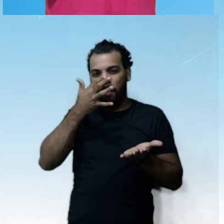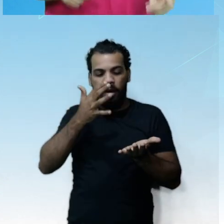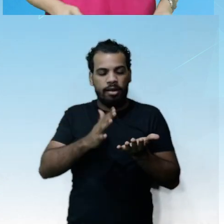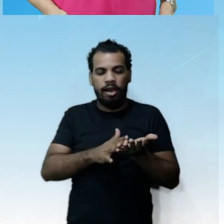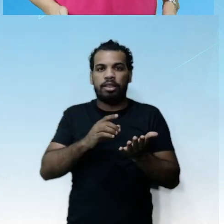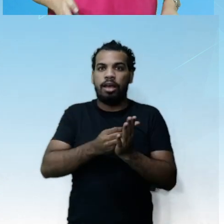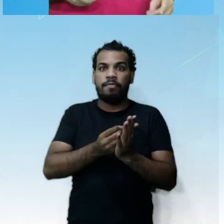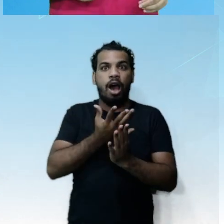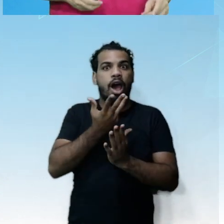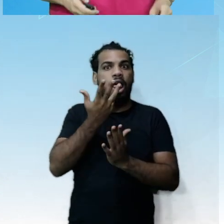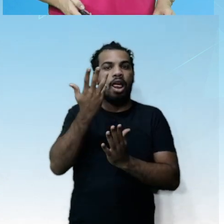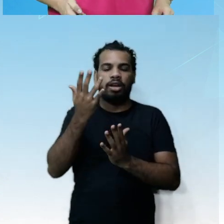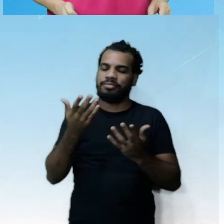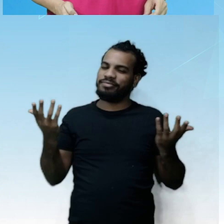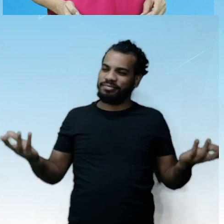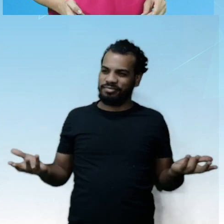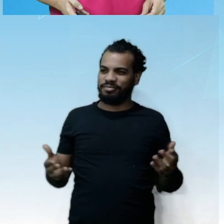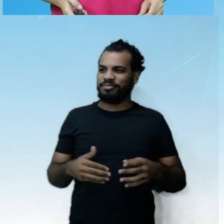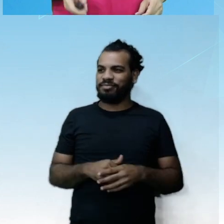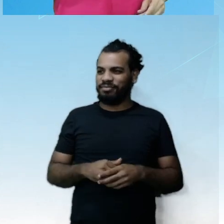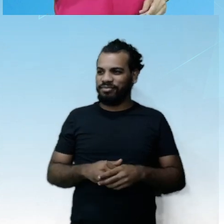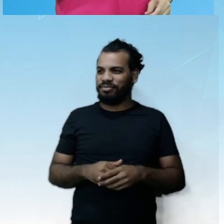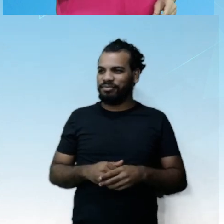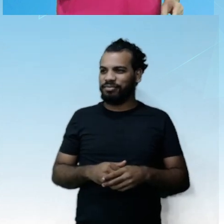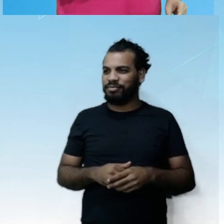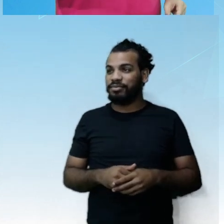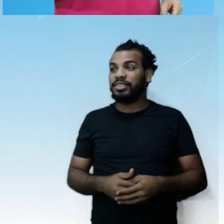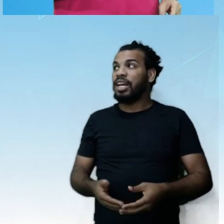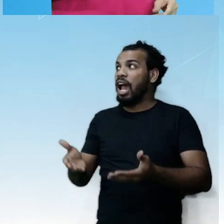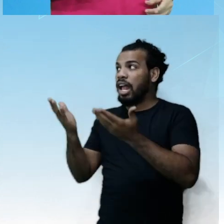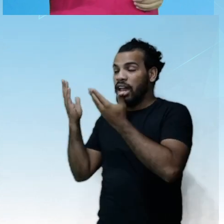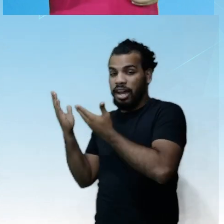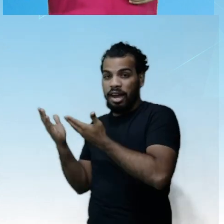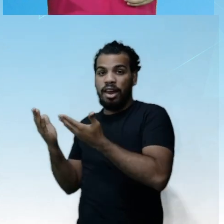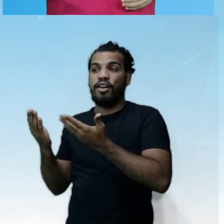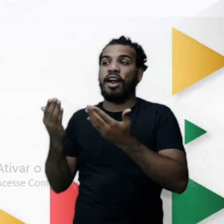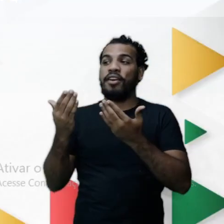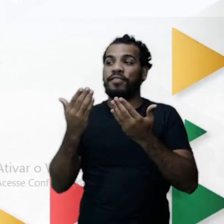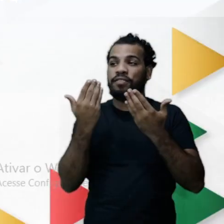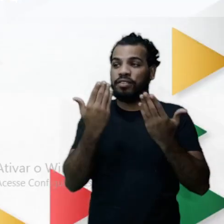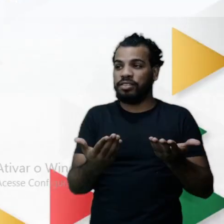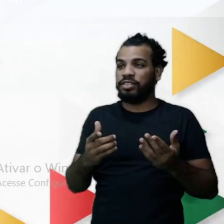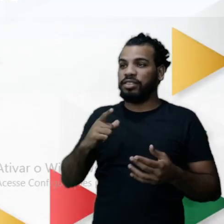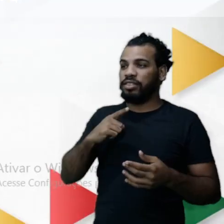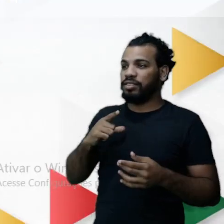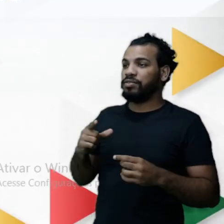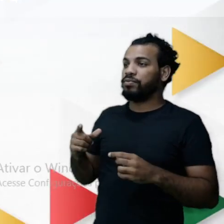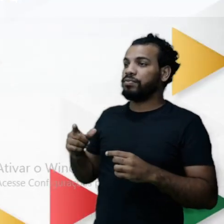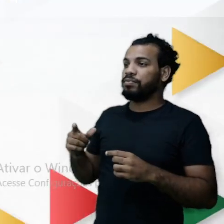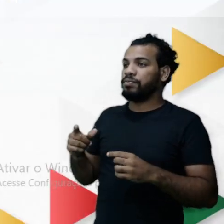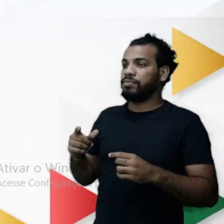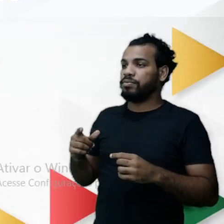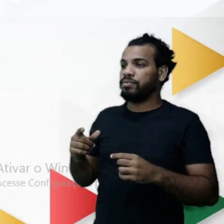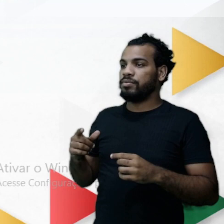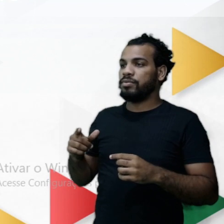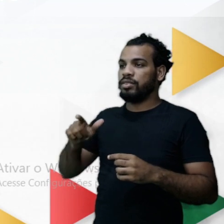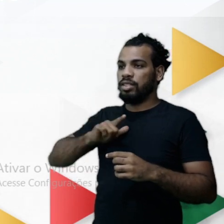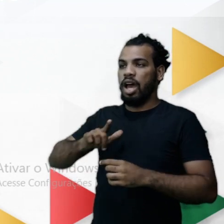é importante lembrar disso. E aqui trago para vocês os gêneros que circulam na